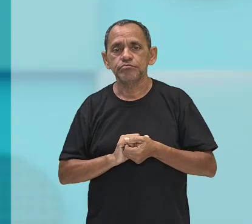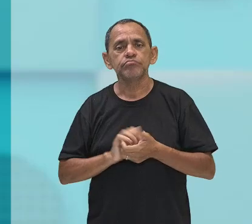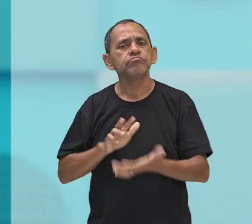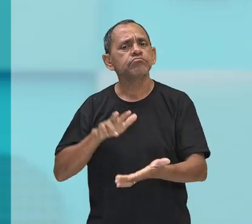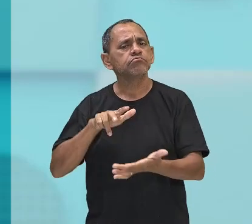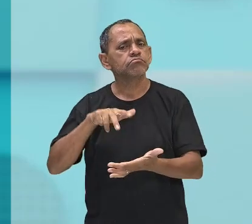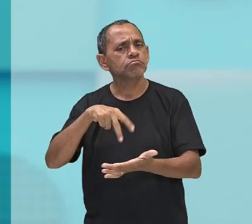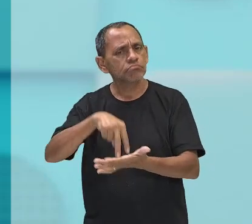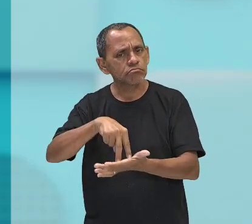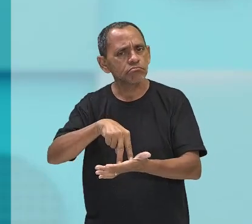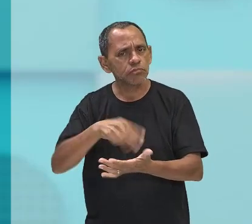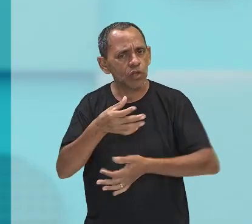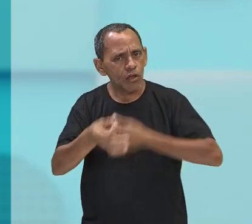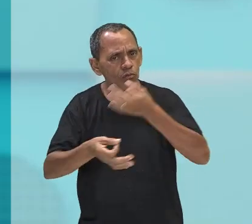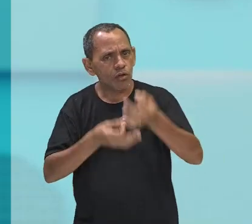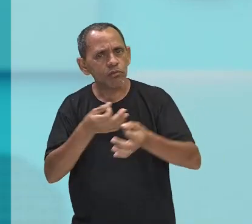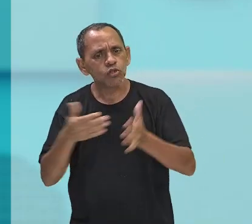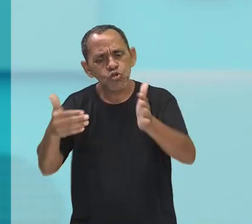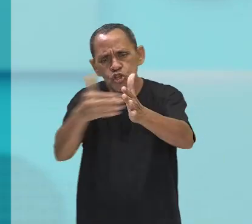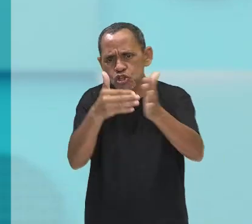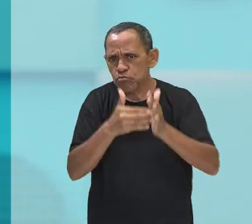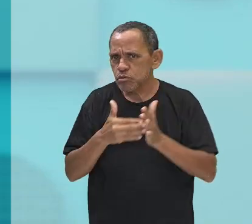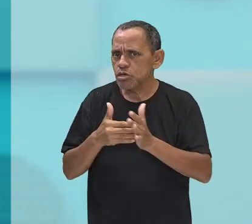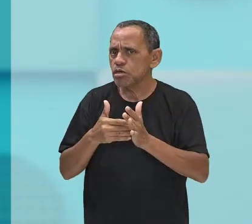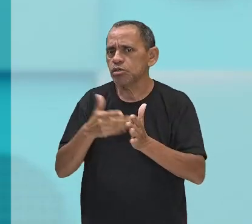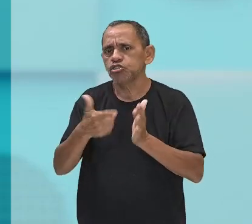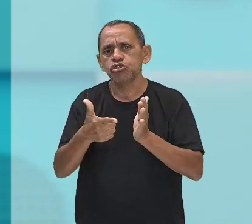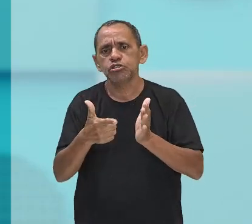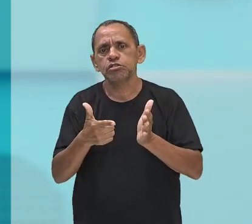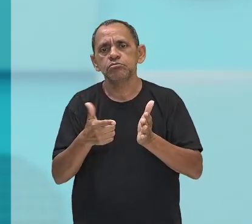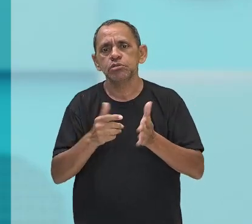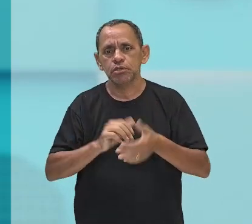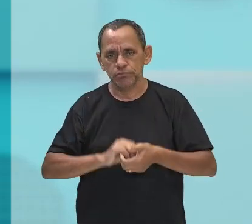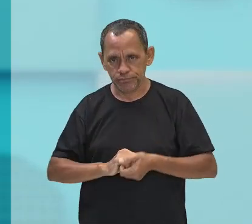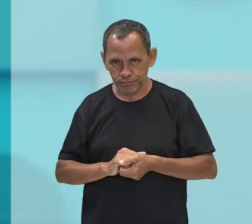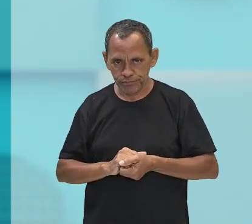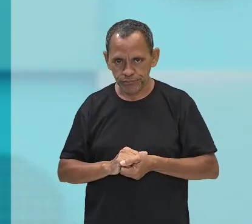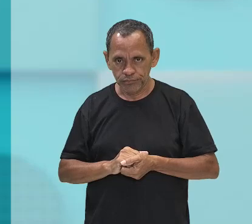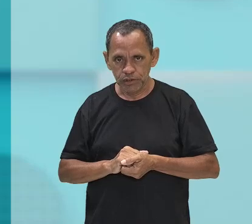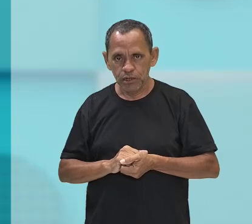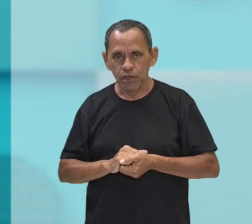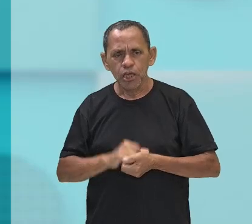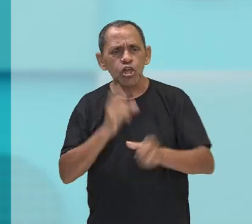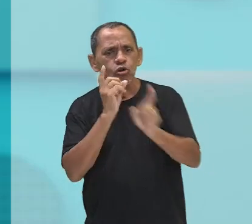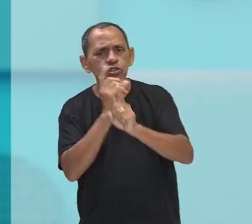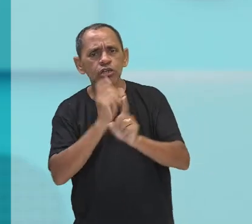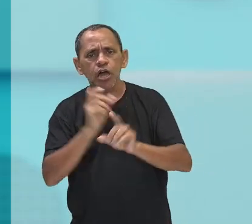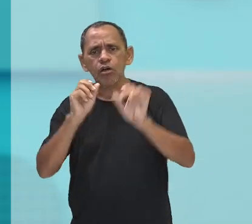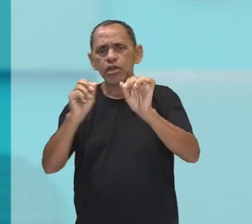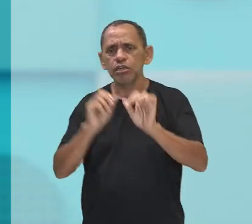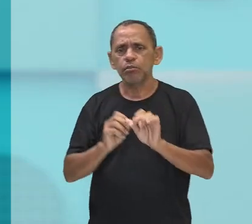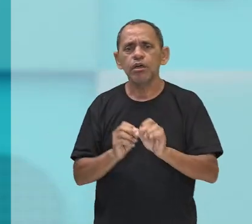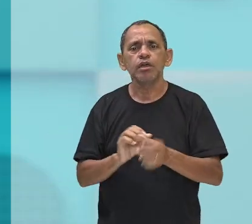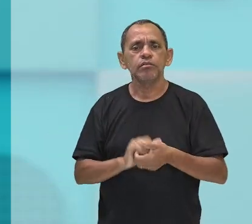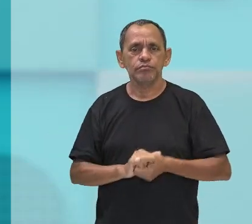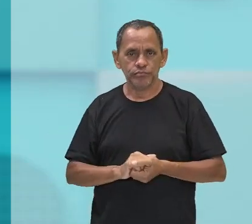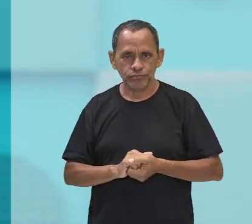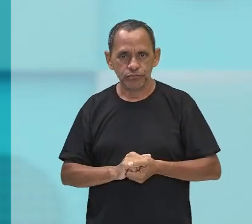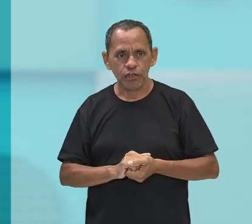limitar apenas a criticar ou encontrar falhas, tá? Mas aí envolve outras coisas, né? Como propor